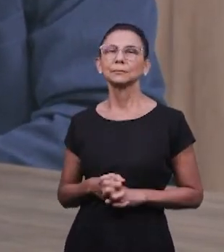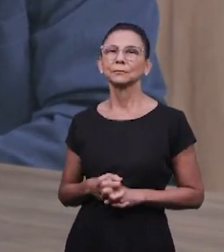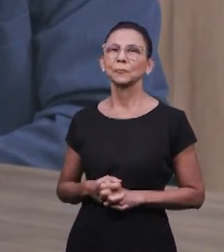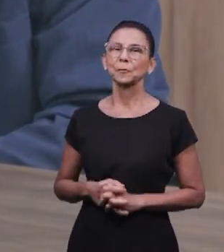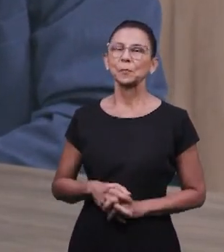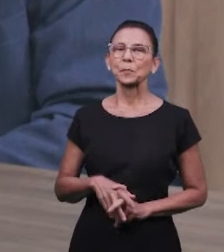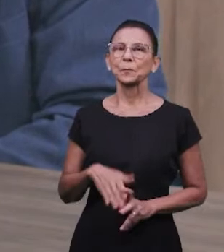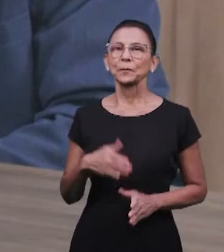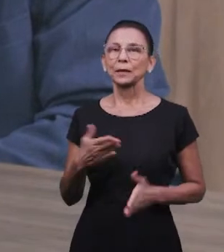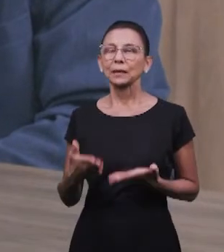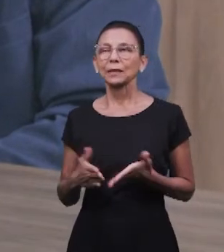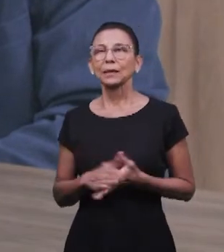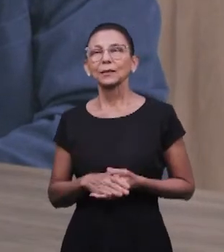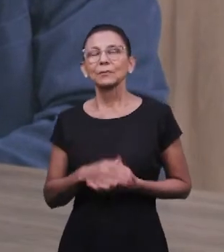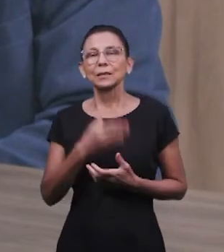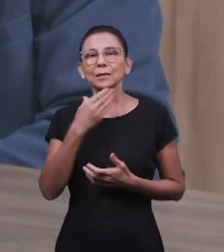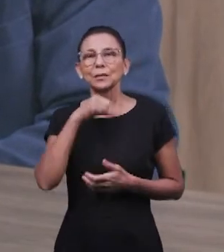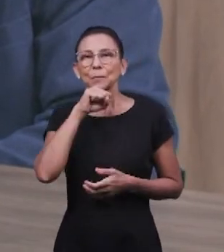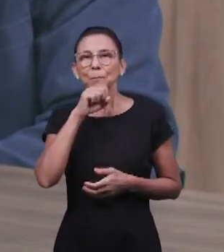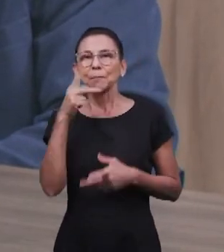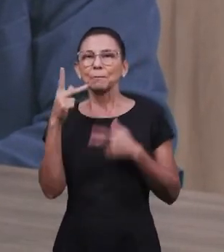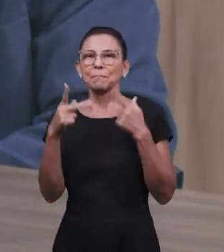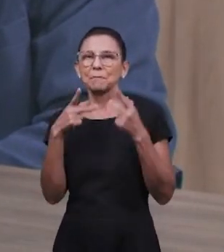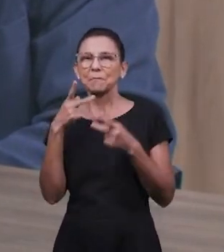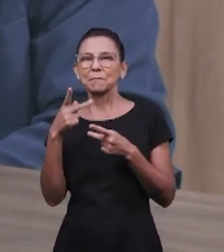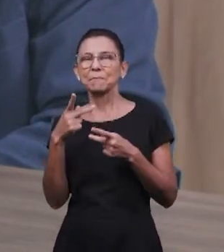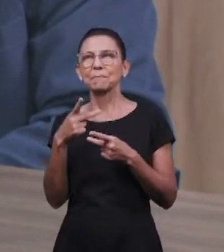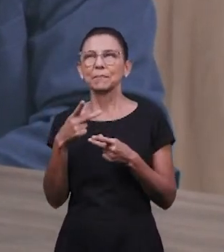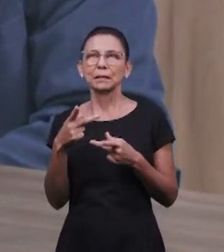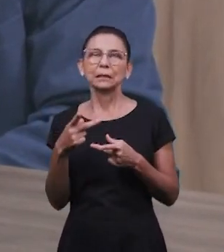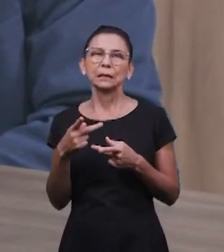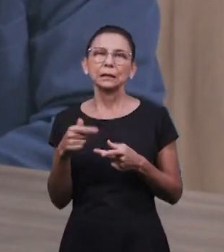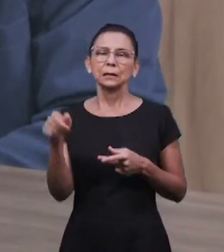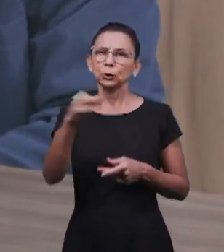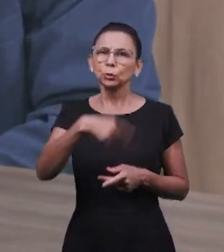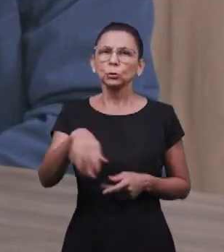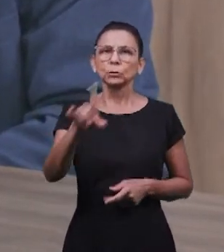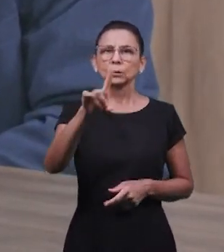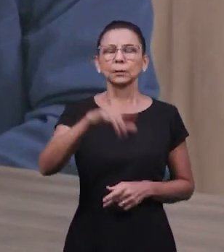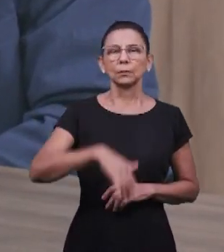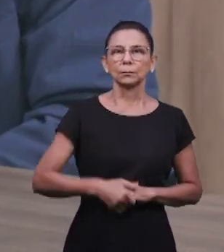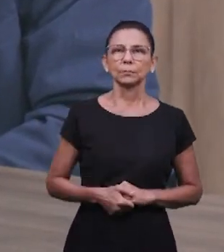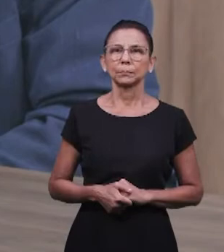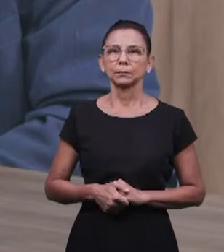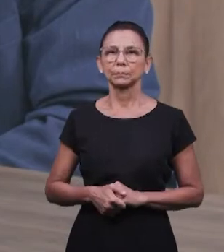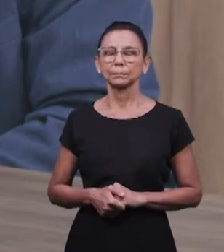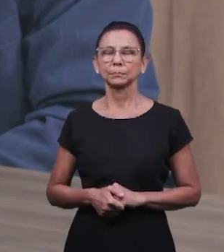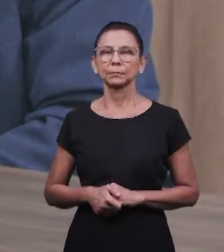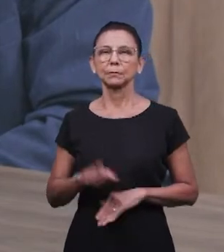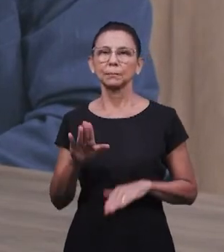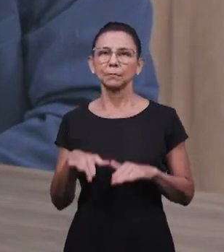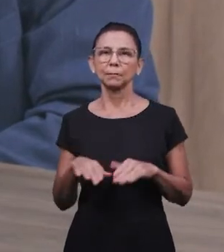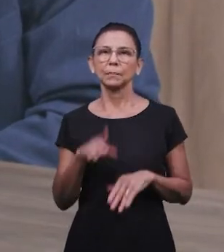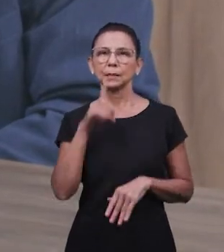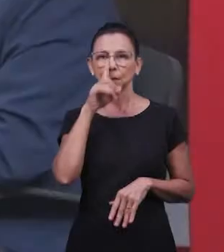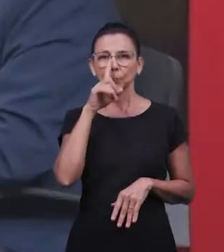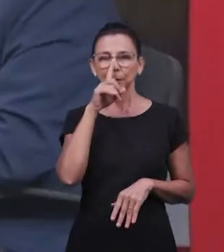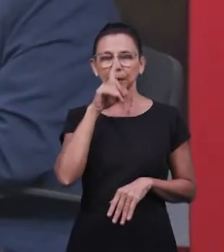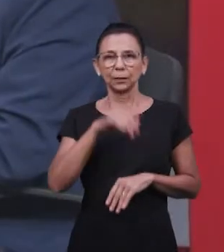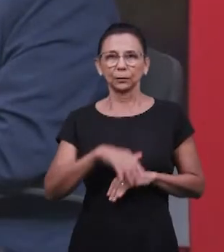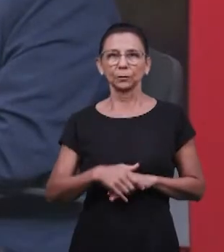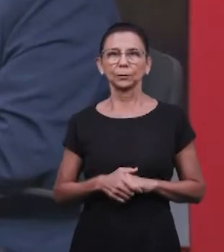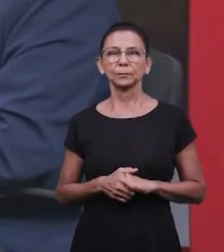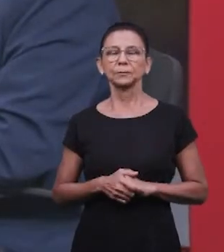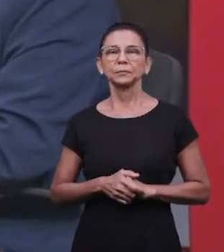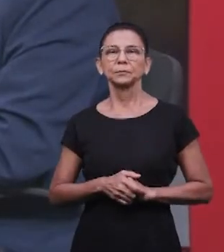vezes... nem sempre é assim, vamos generalizar, mas é o perigo. Né? Josias, eu queria só encerrar minha palavra aqui com uma coisa que eu não podia esquecer